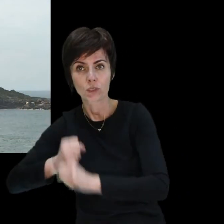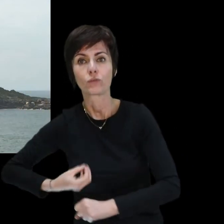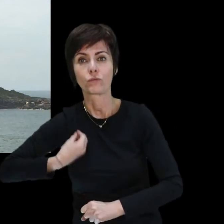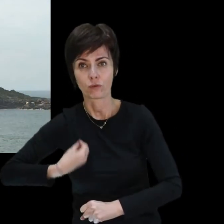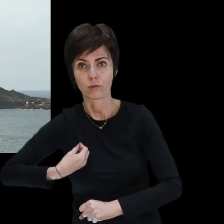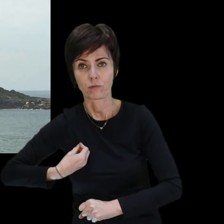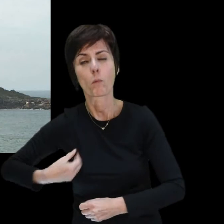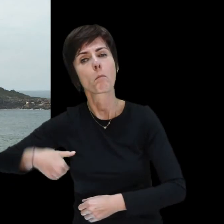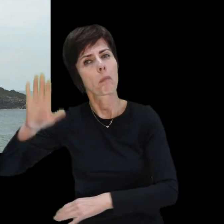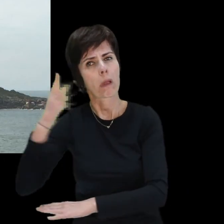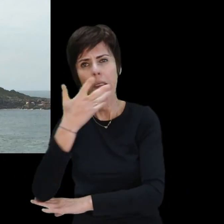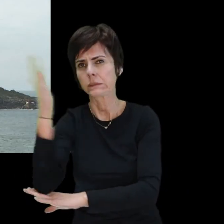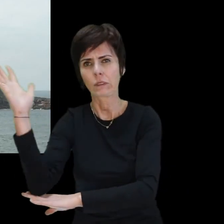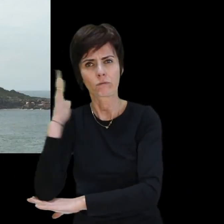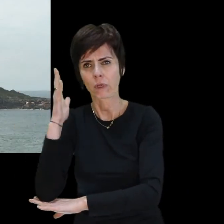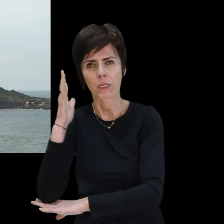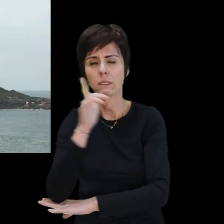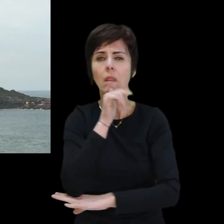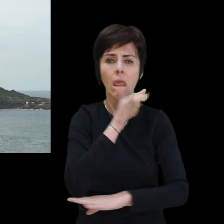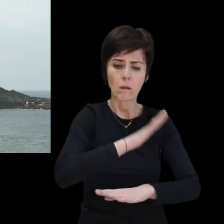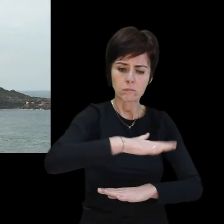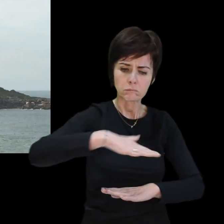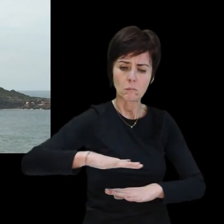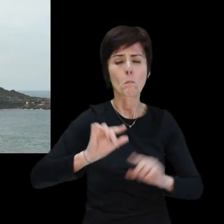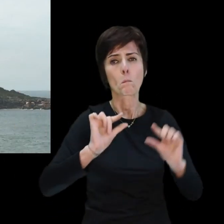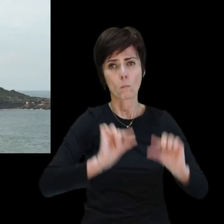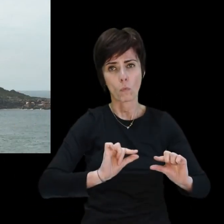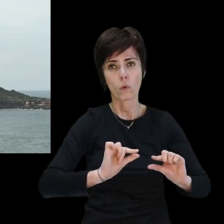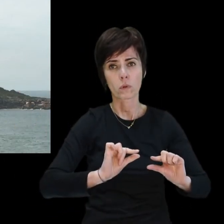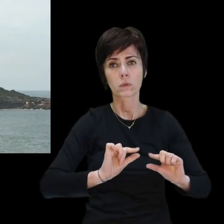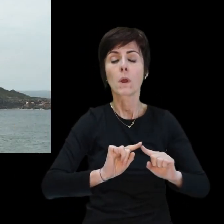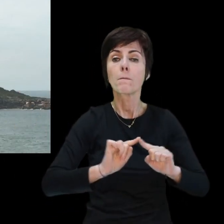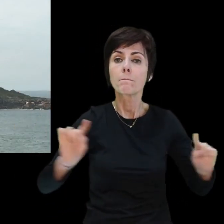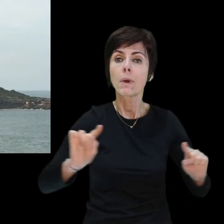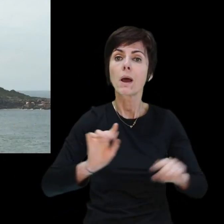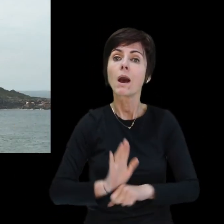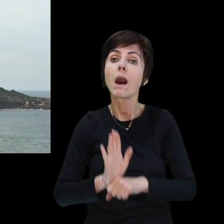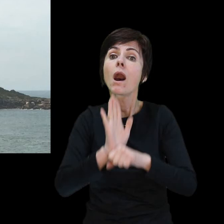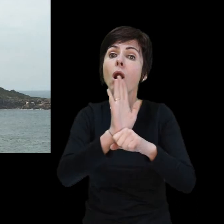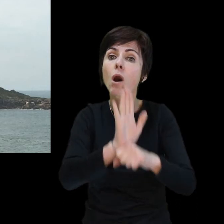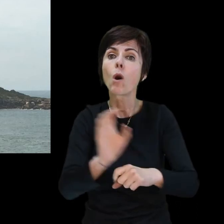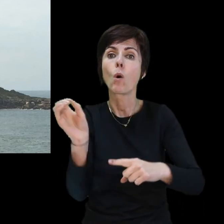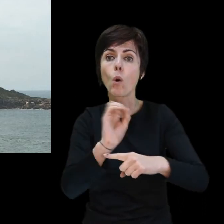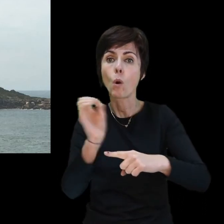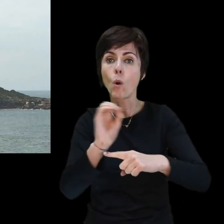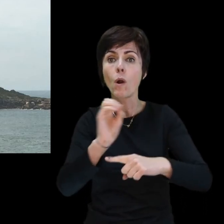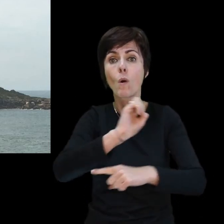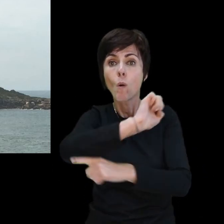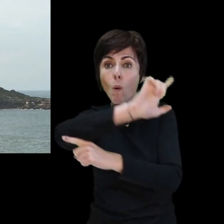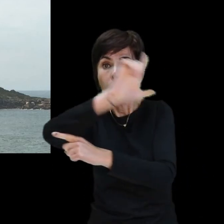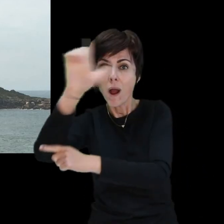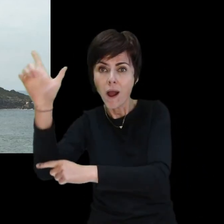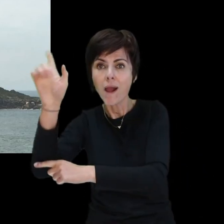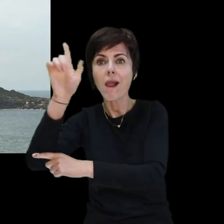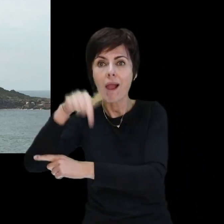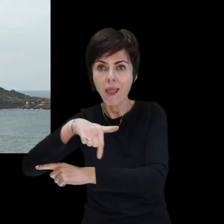né, demográfica, ali, quantidade de organismos que tem por metro quadrado. Então, a maior contribuição do oxigênio, da